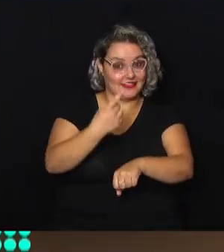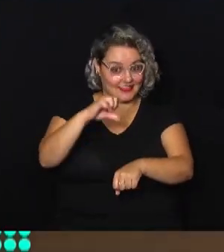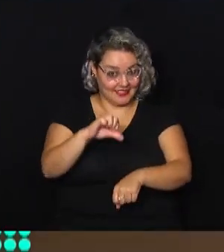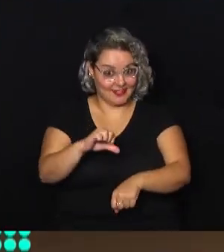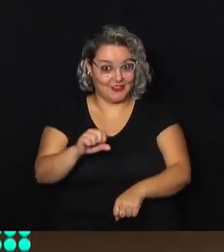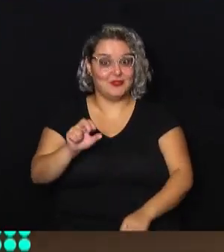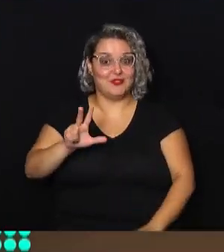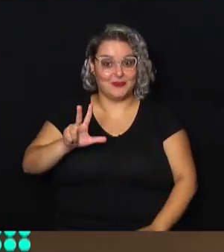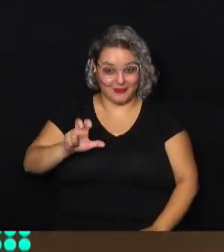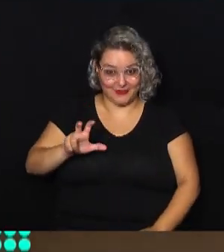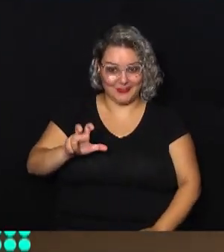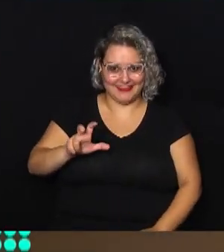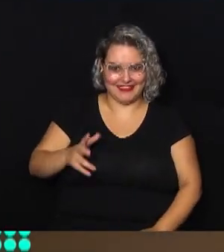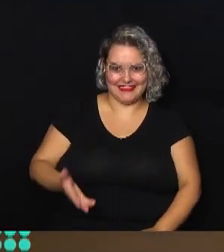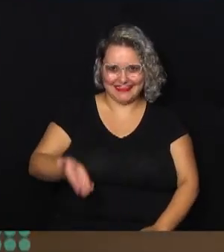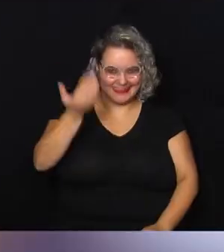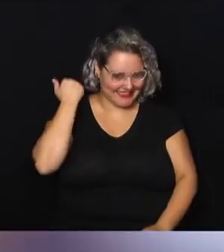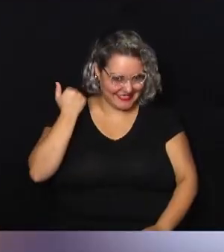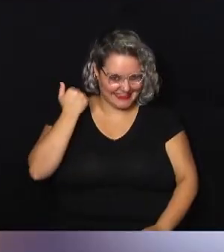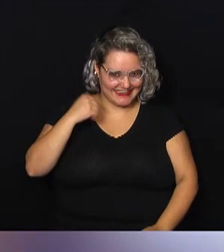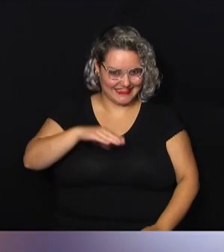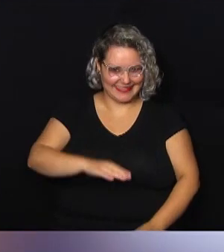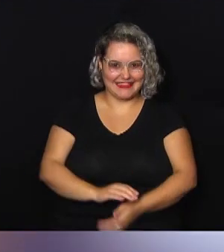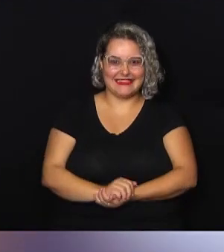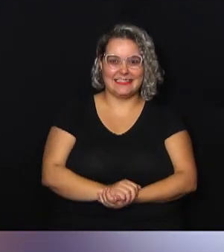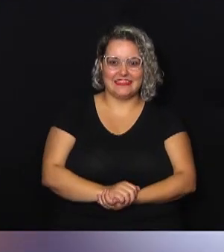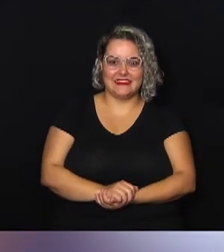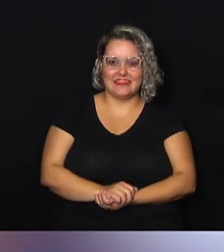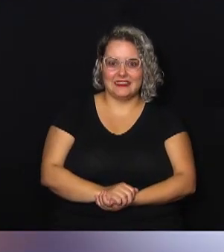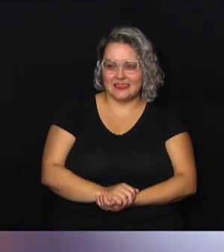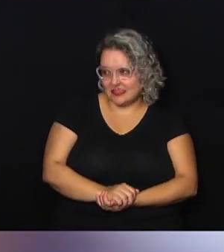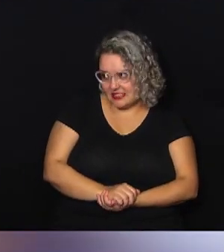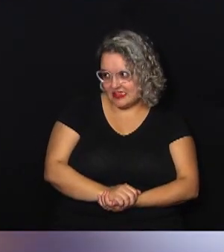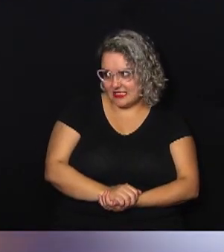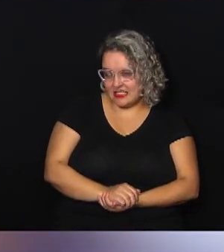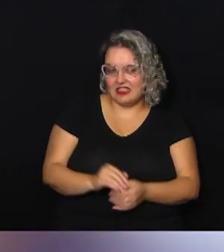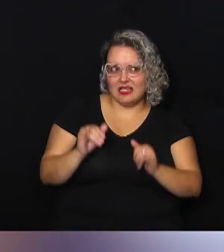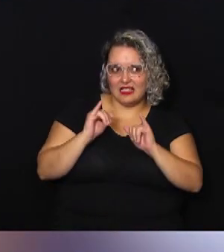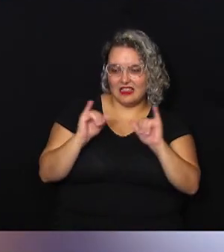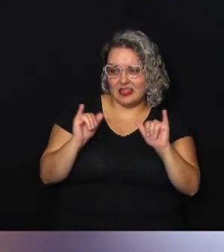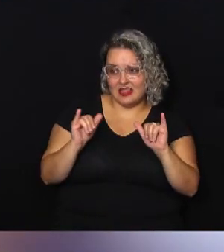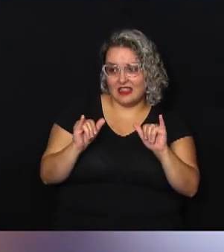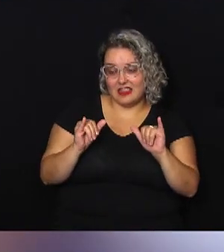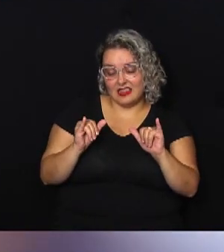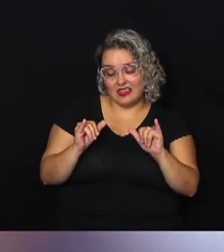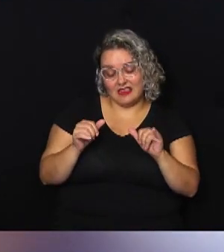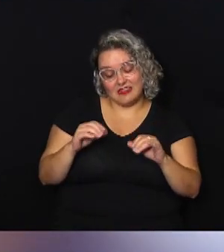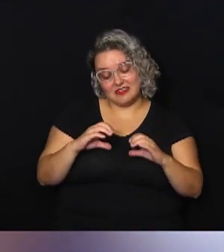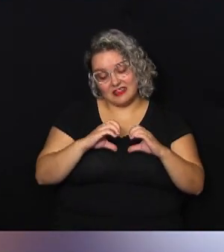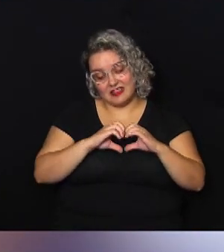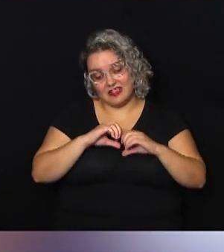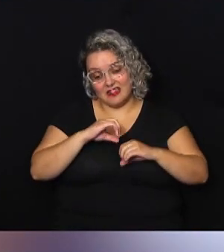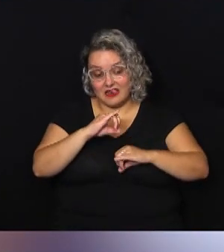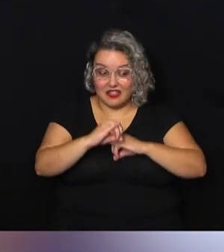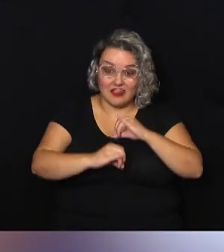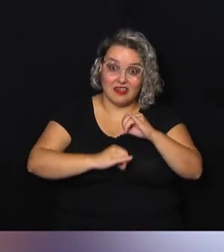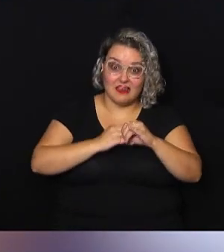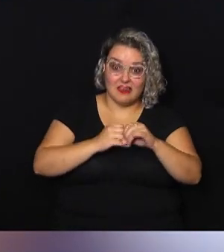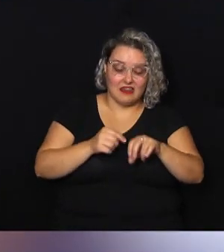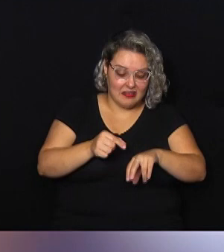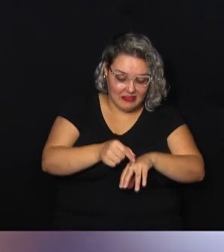Shopping Iguatemi. Vamos, Campinas? Declaração de amor na internet, aliança daquelas baratas